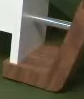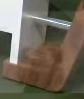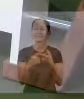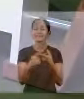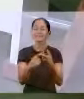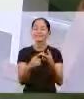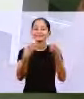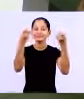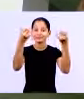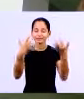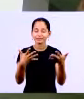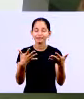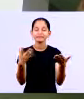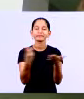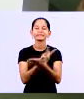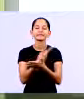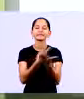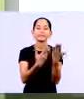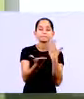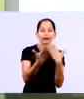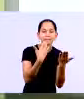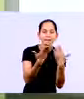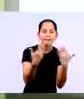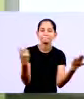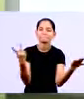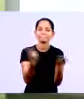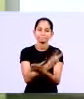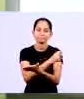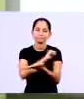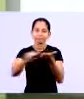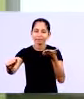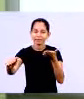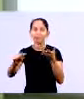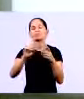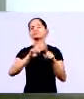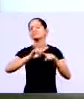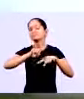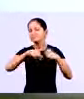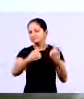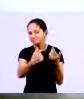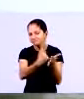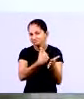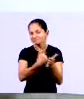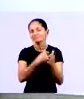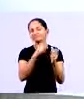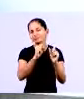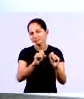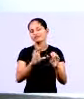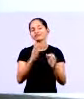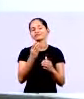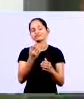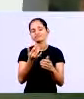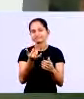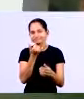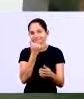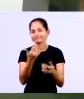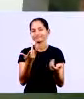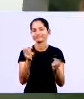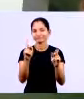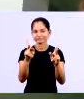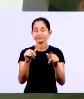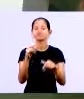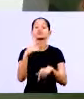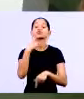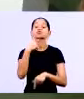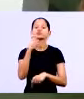Tayane deu um erro aqui no chat e perdeu as perguntas, ok? Então, podem fazer aí de novo, as dúvidas.